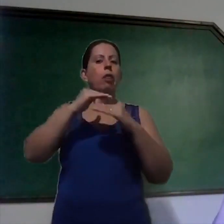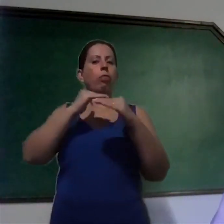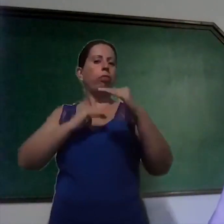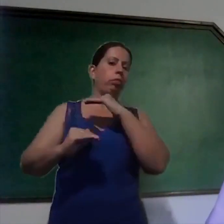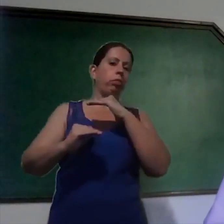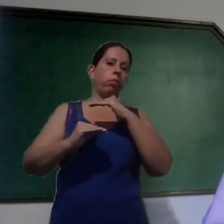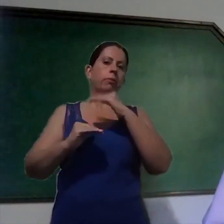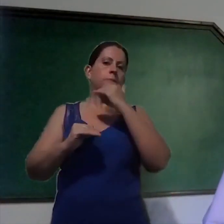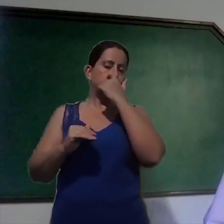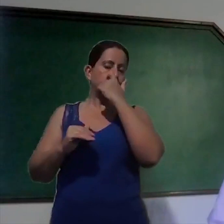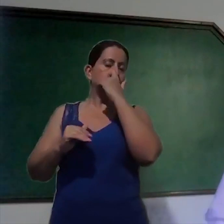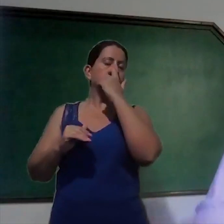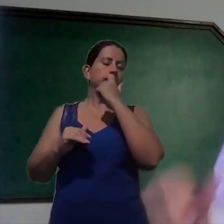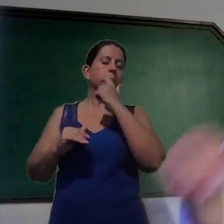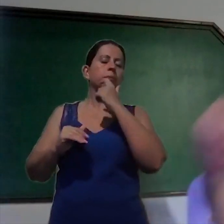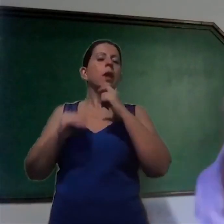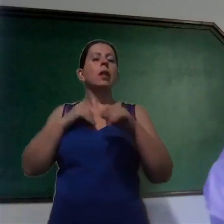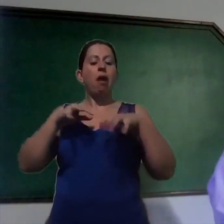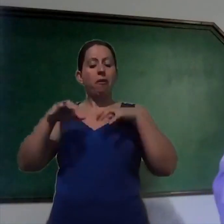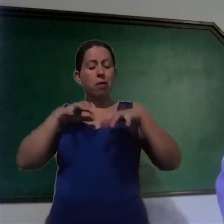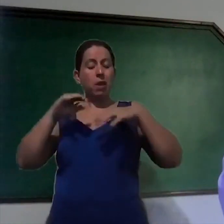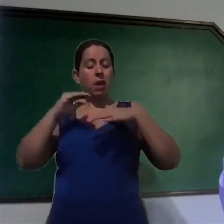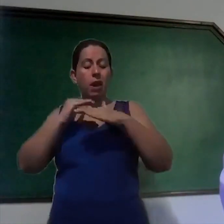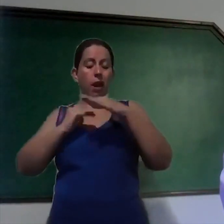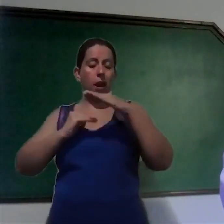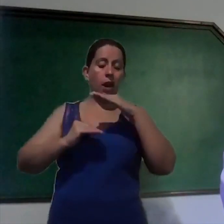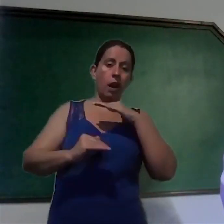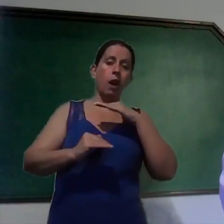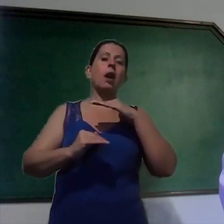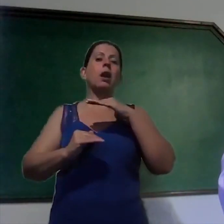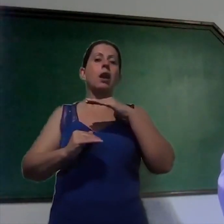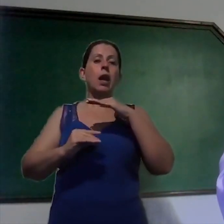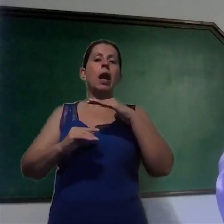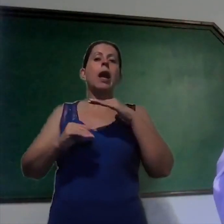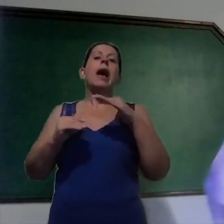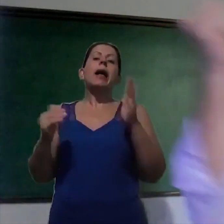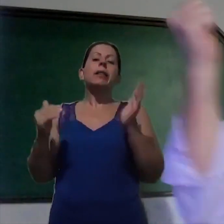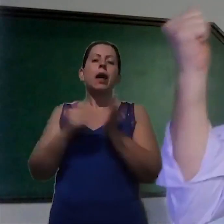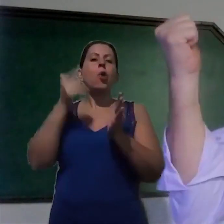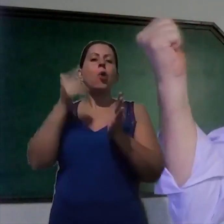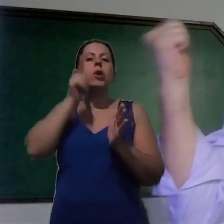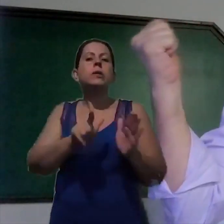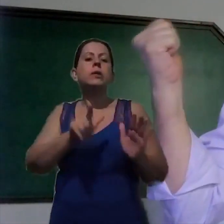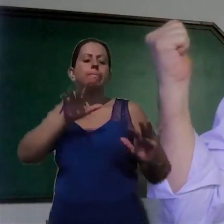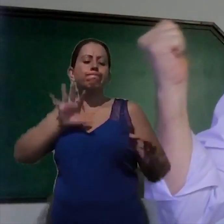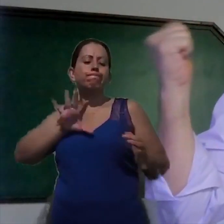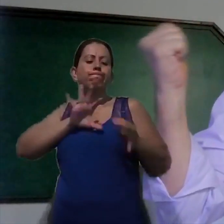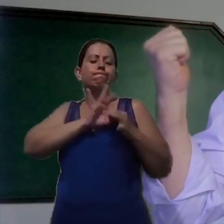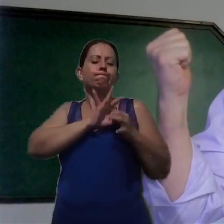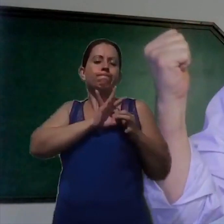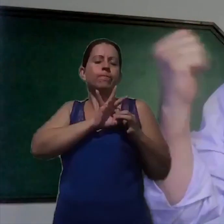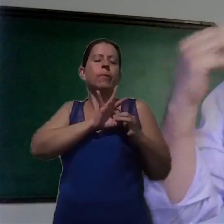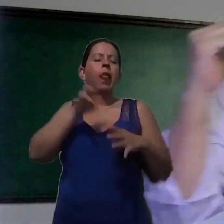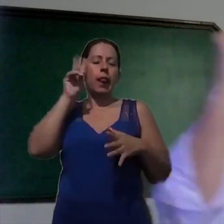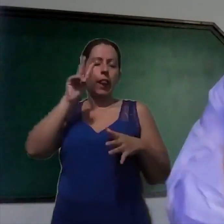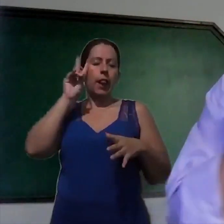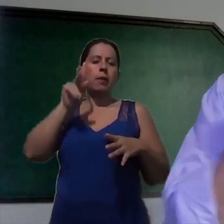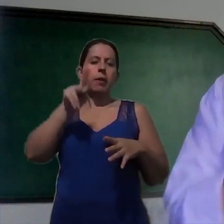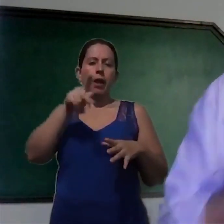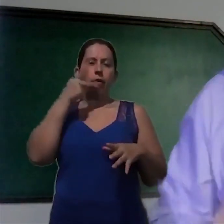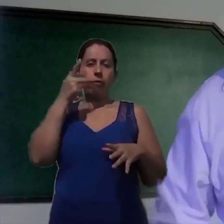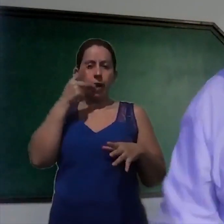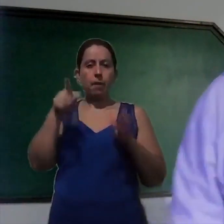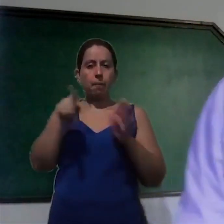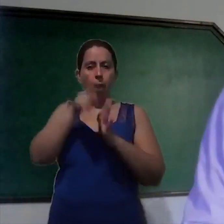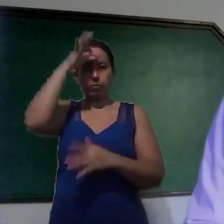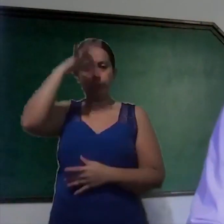baixa. Então, ele vai nos baixar a vibração até ele conseguir se conectar. Lembra que eu falei ali dos